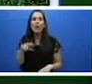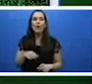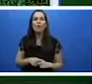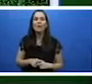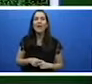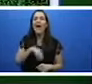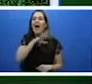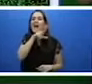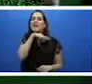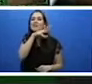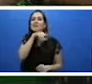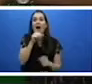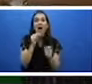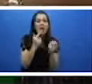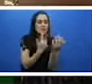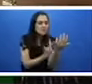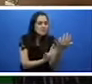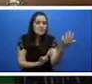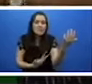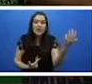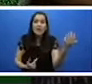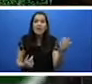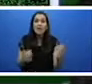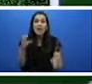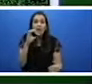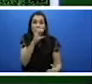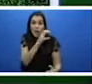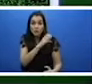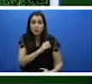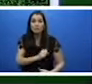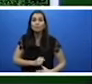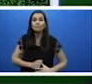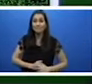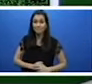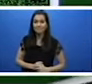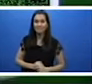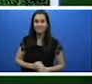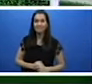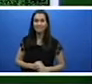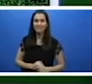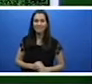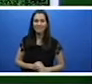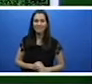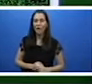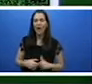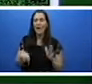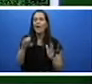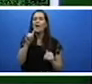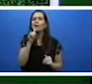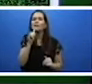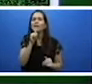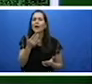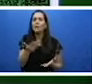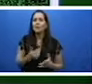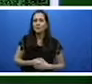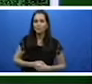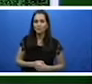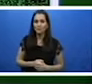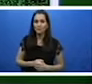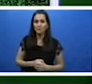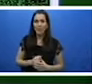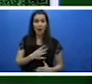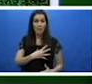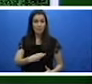animais de sangue quente. É! Vamos ver alguns exemplos. Olha, como os mamíferos